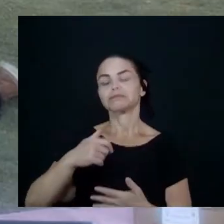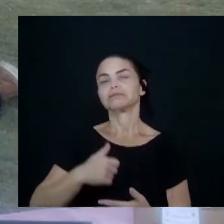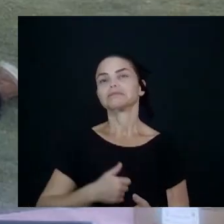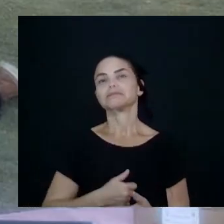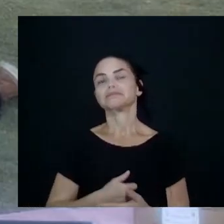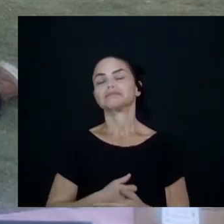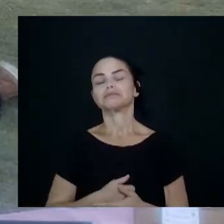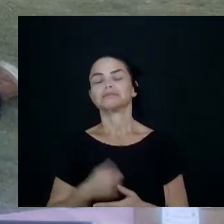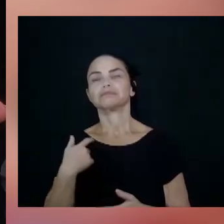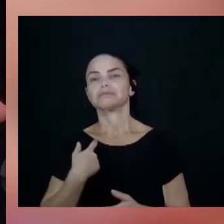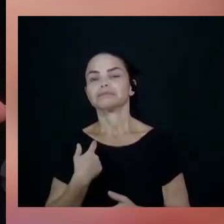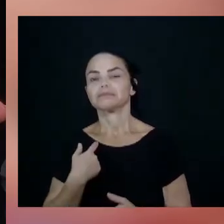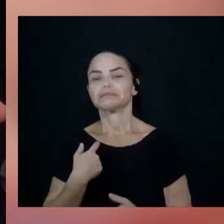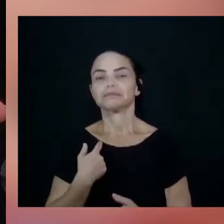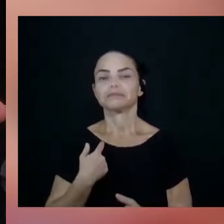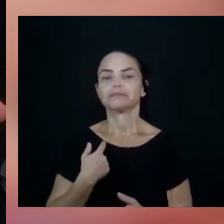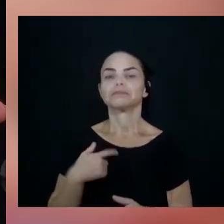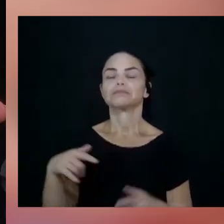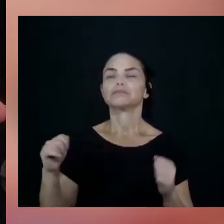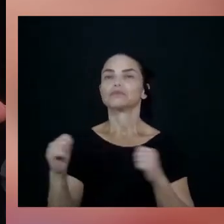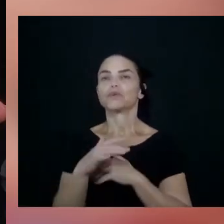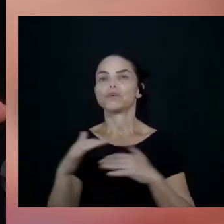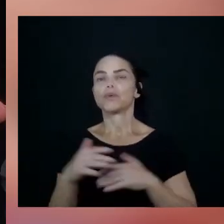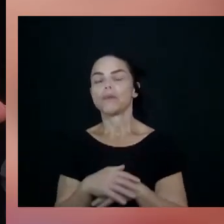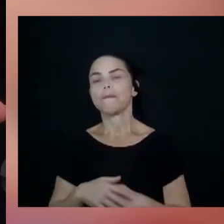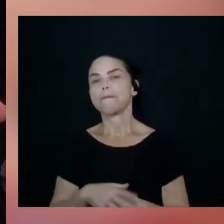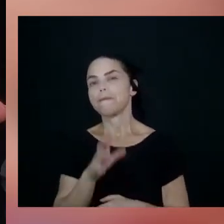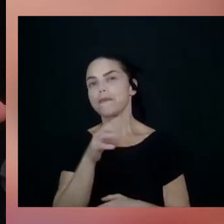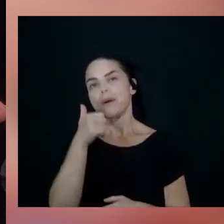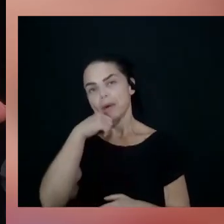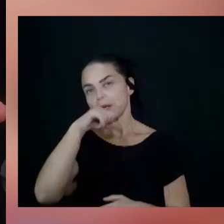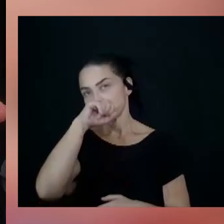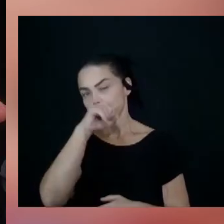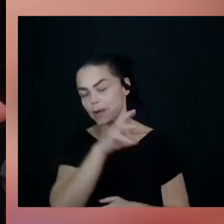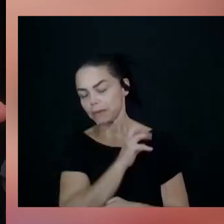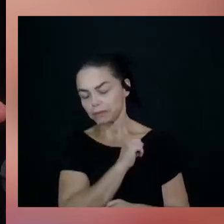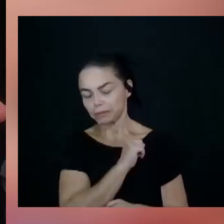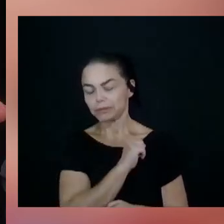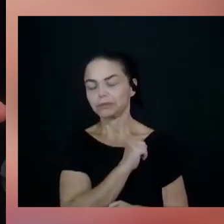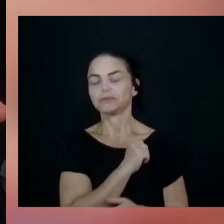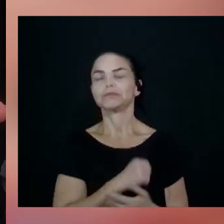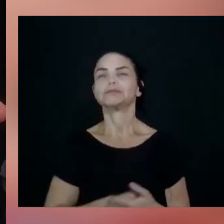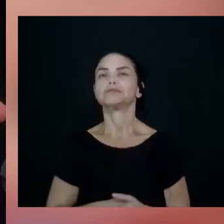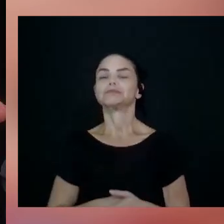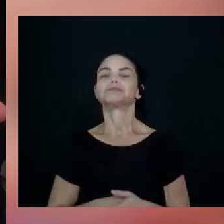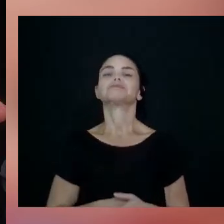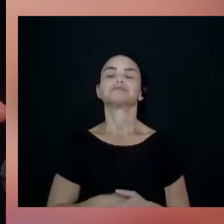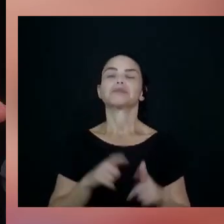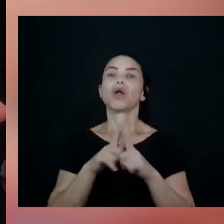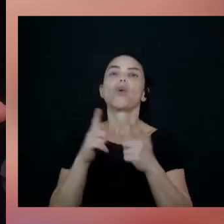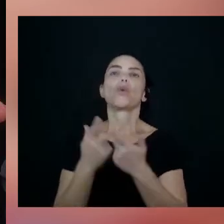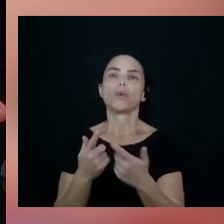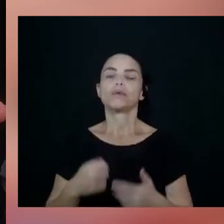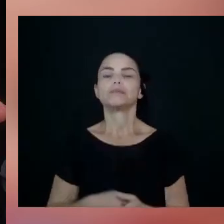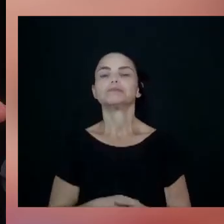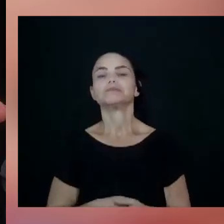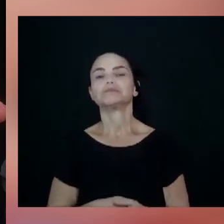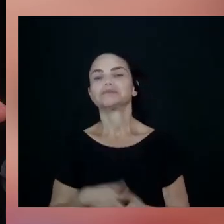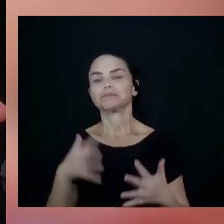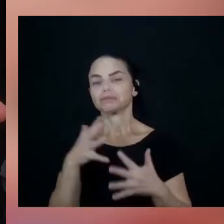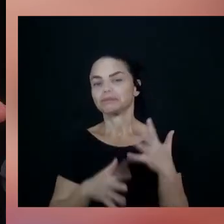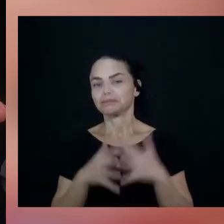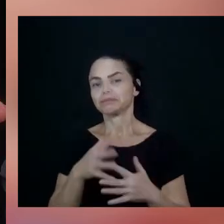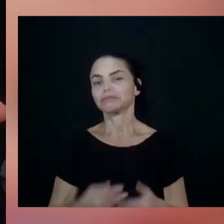Amor, né? O Movimento ESME também, você faz parte ou não? Sim. Sim. Mas assim, é um pouco mais complicado estar